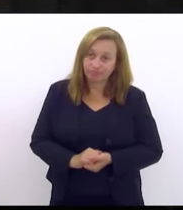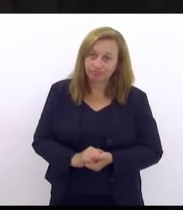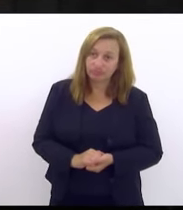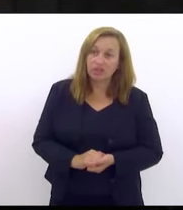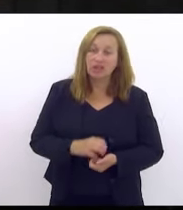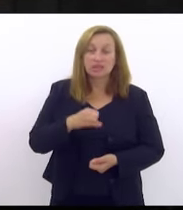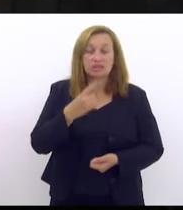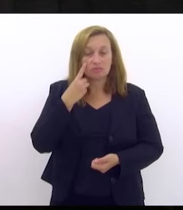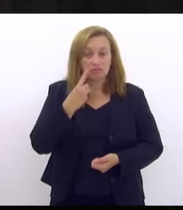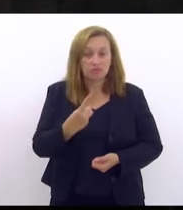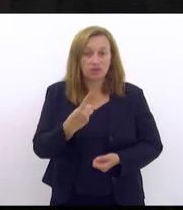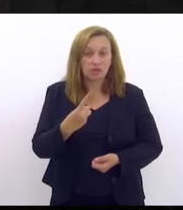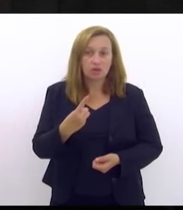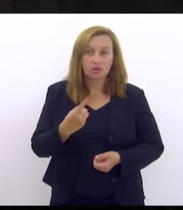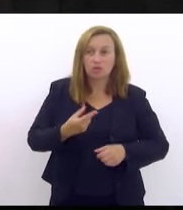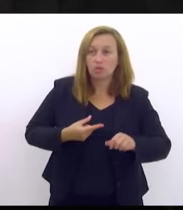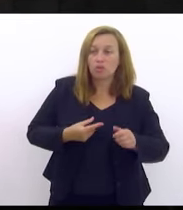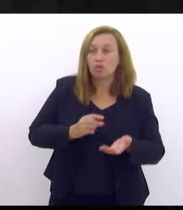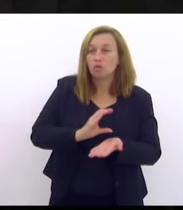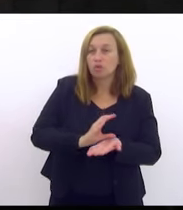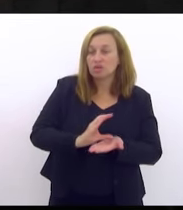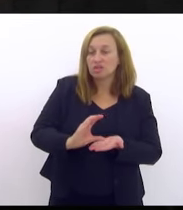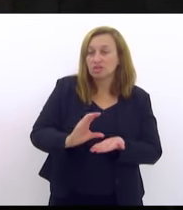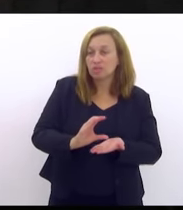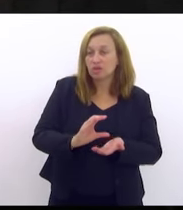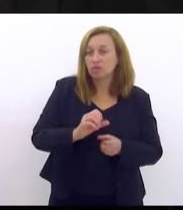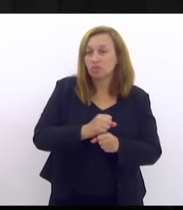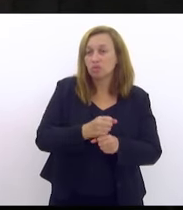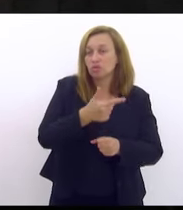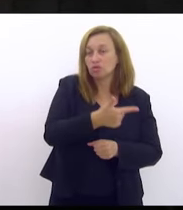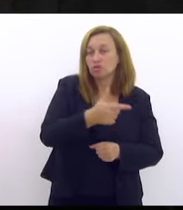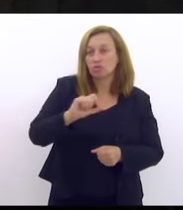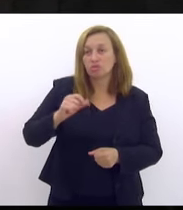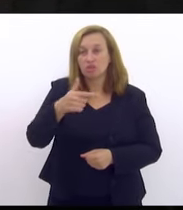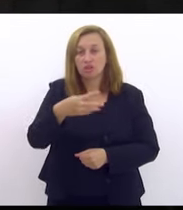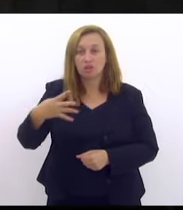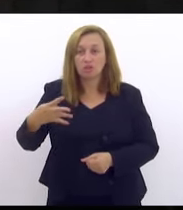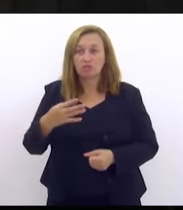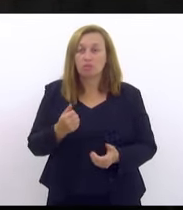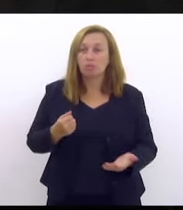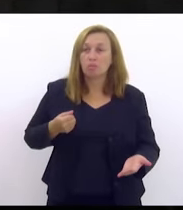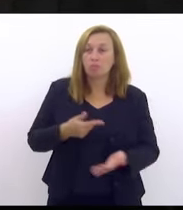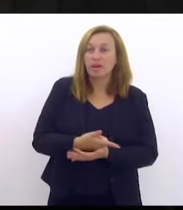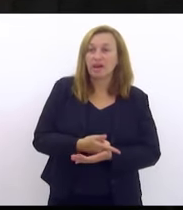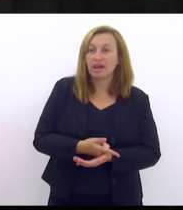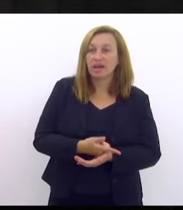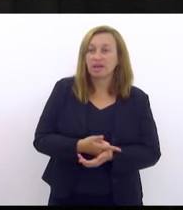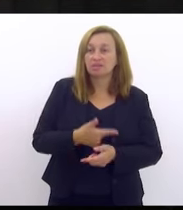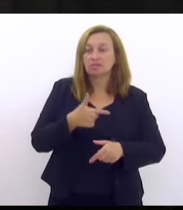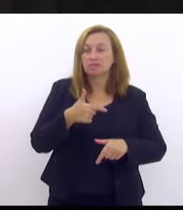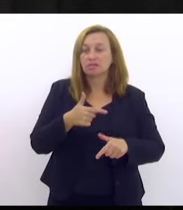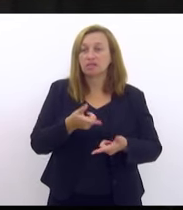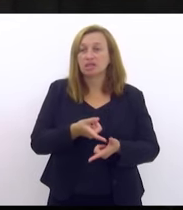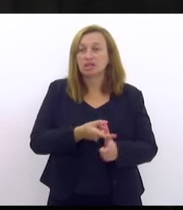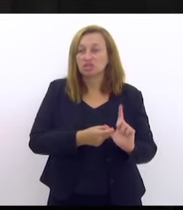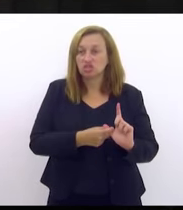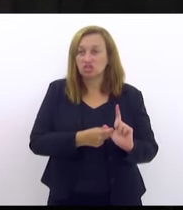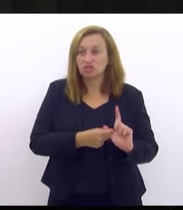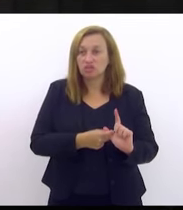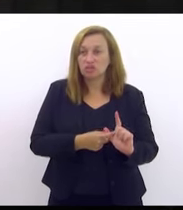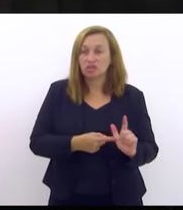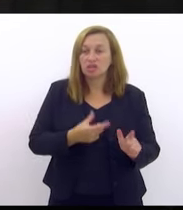o orçamento para 2024, nós vamos pagar de serviço da dívida